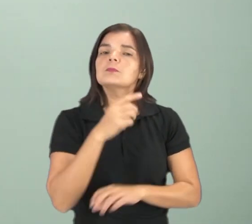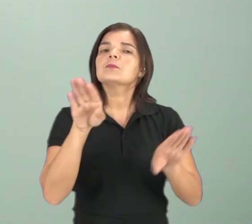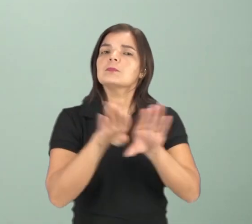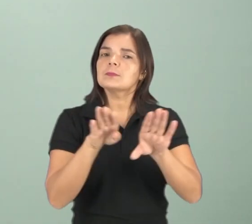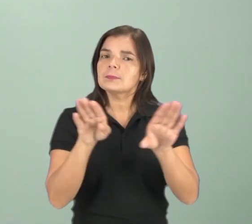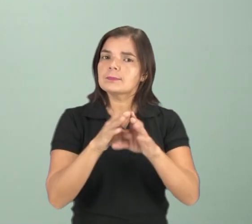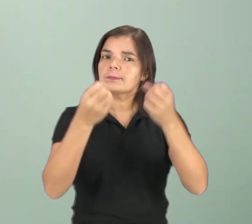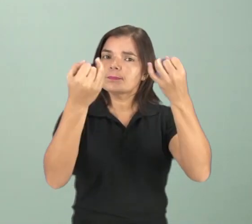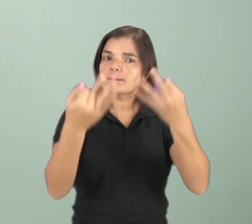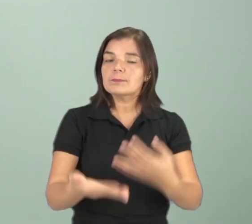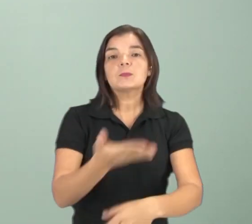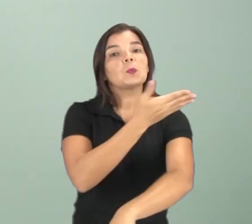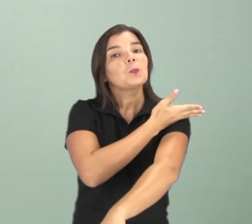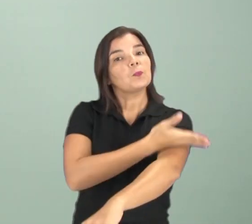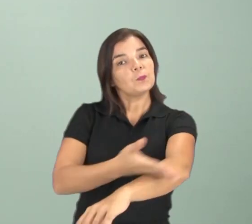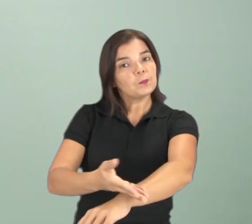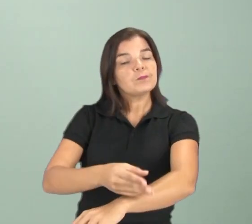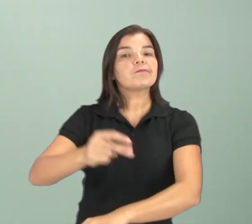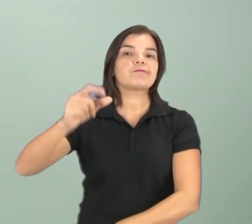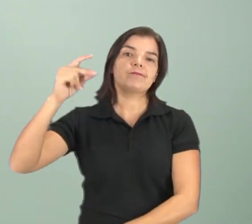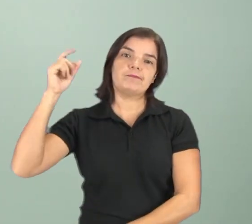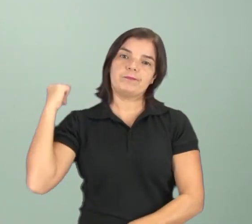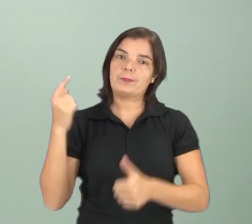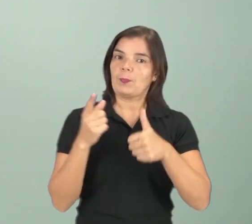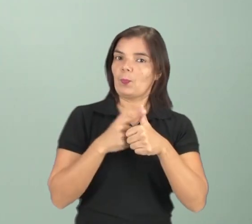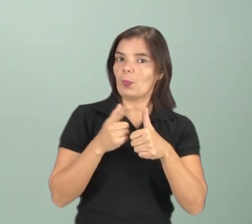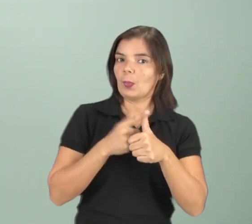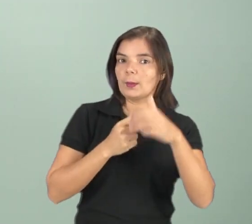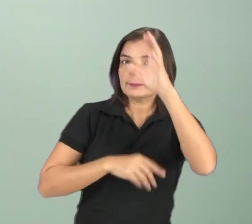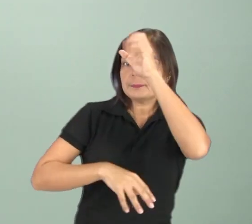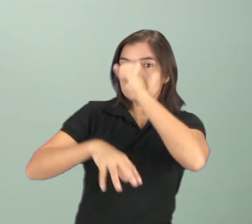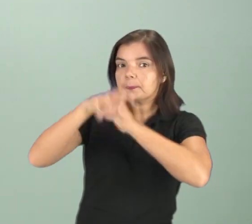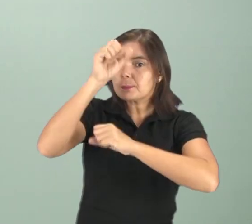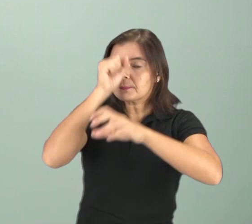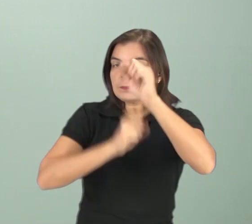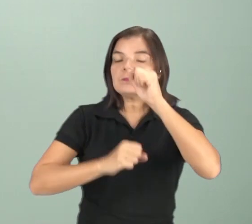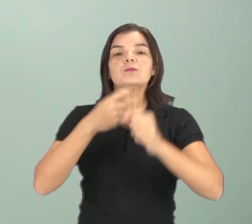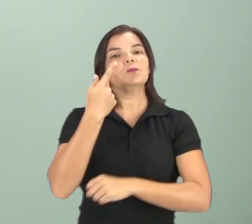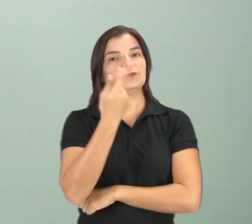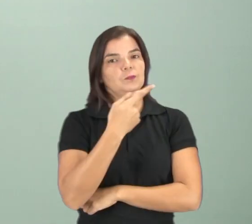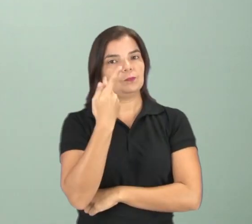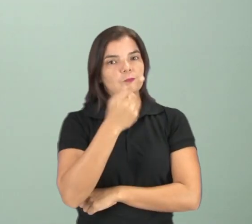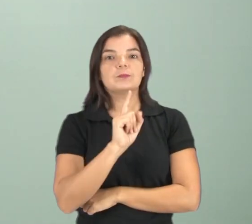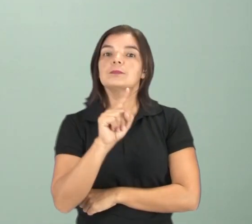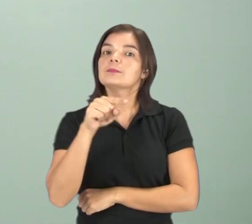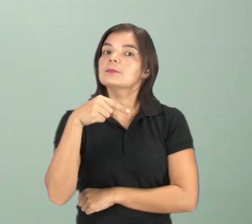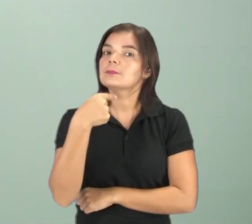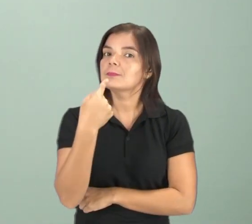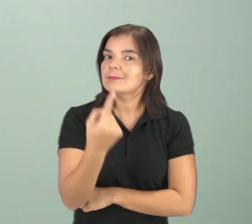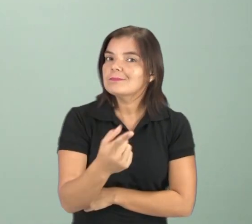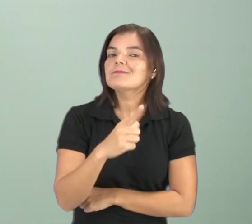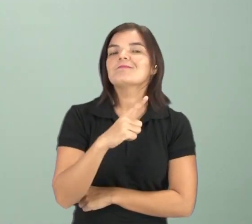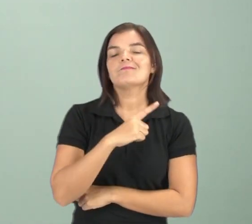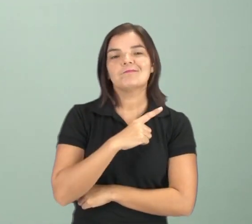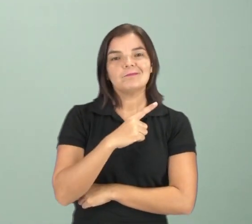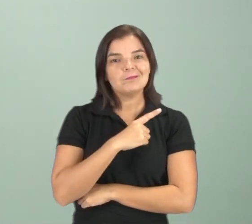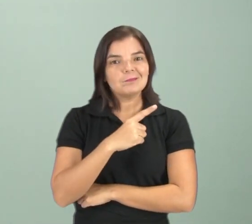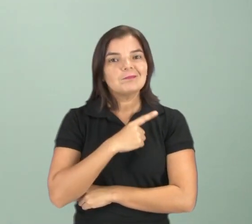nós falamos de uma tradição, porque primeiro nós aprendemos a falar e depois nós temos